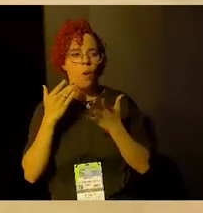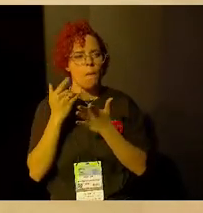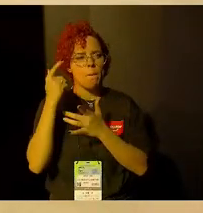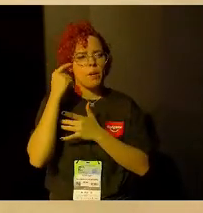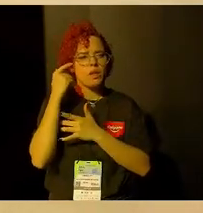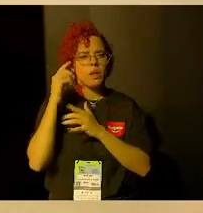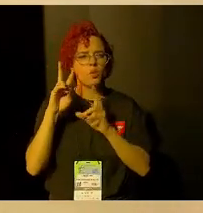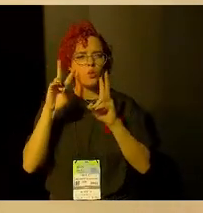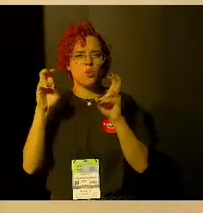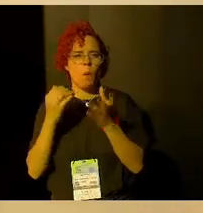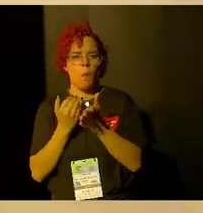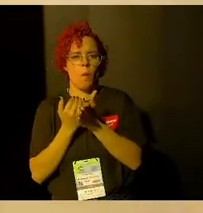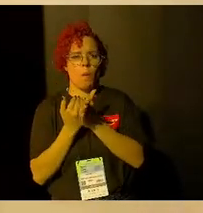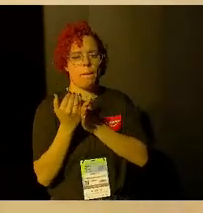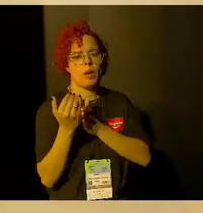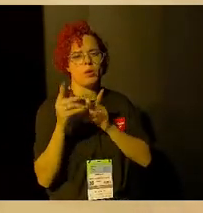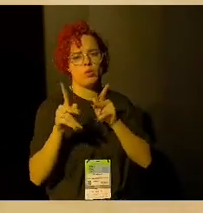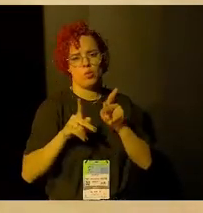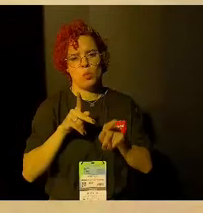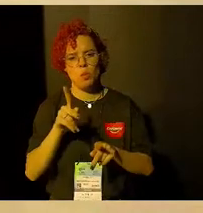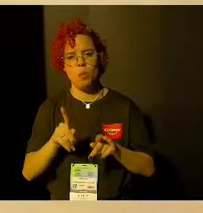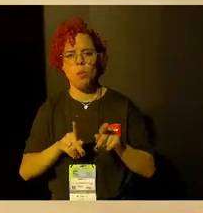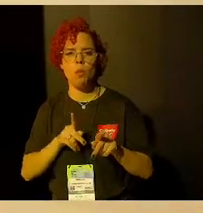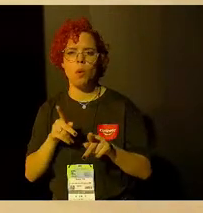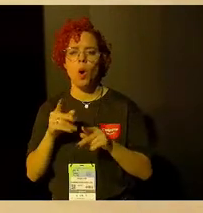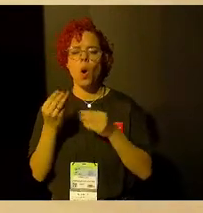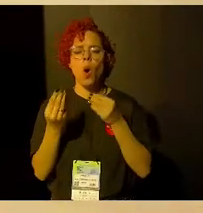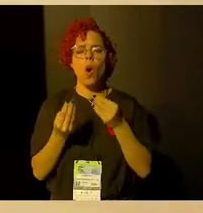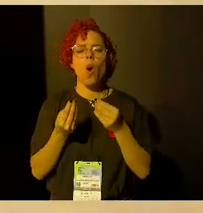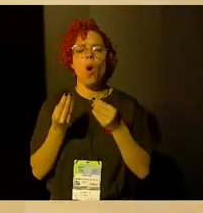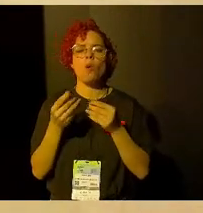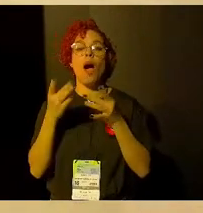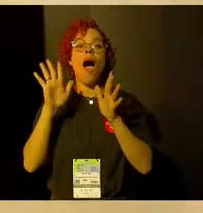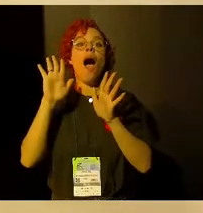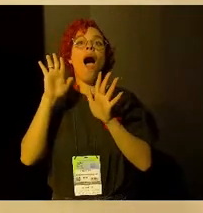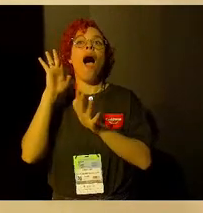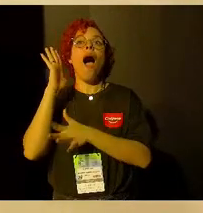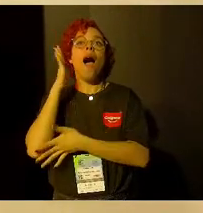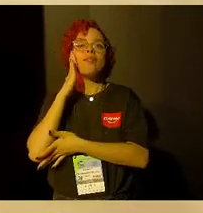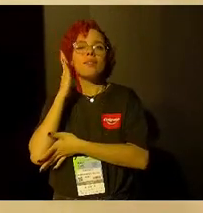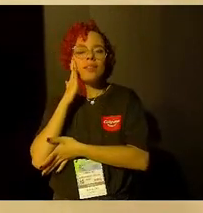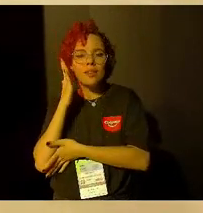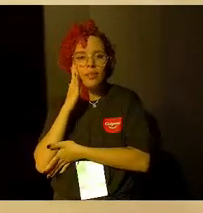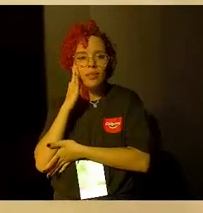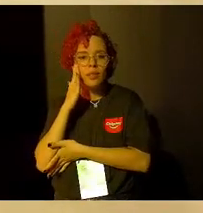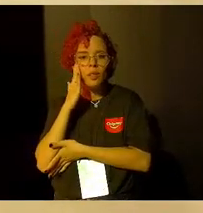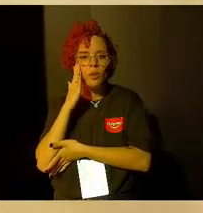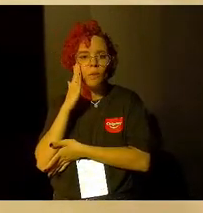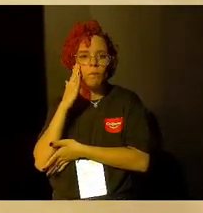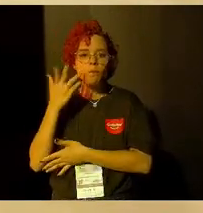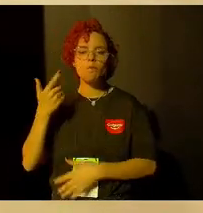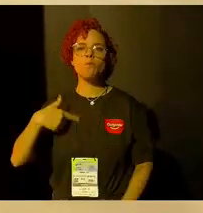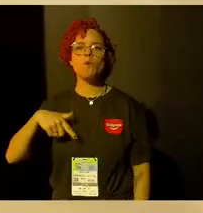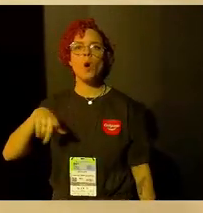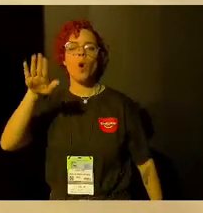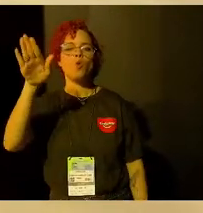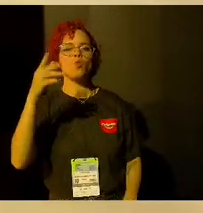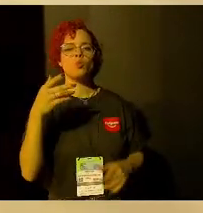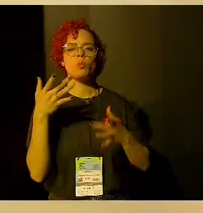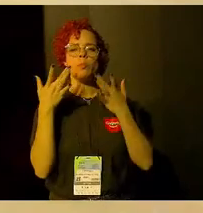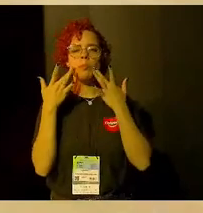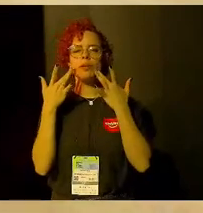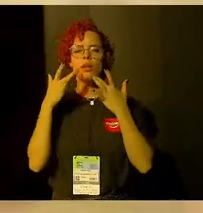os deveres a responsabilidade do povo como é que eu vou fazer uma cena já sei eu vou fazer uma cena de Juramento Popular